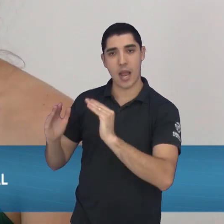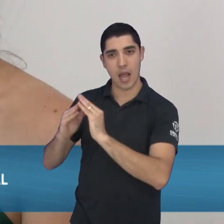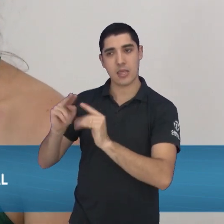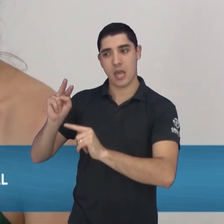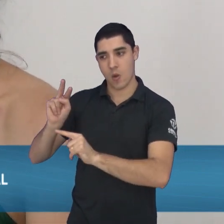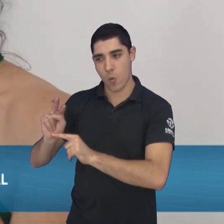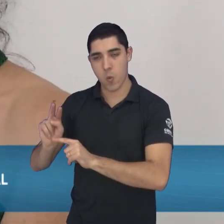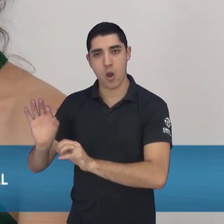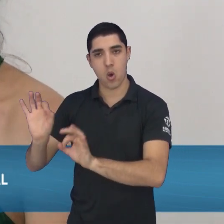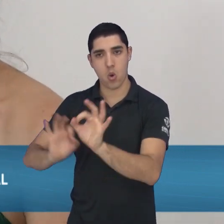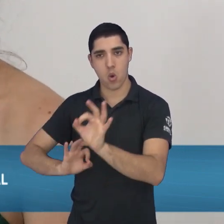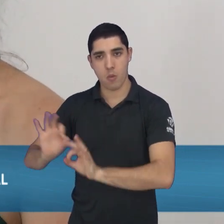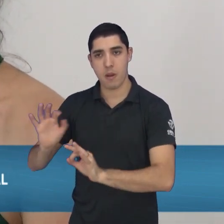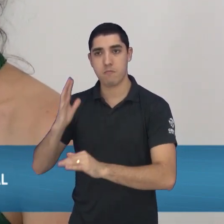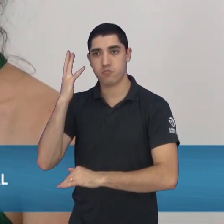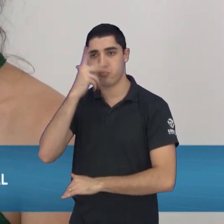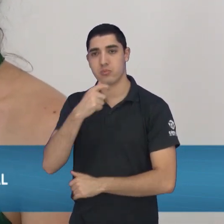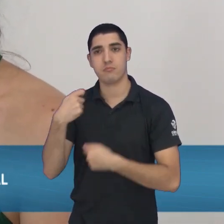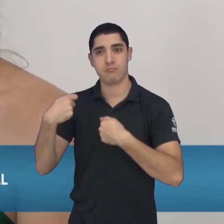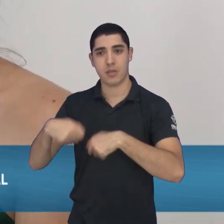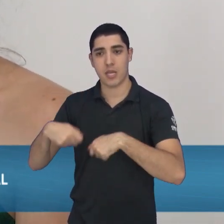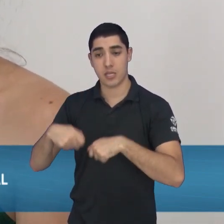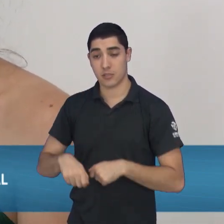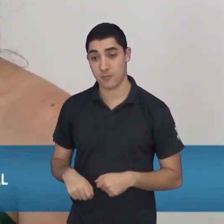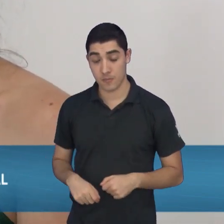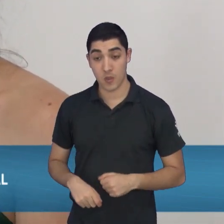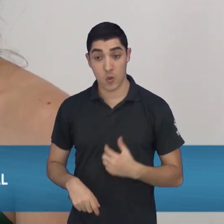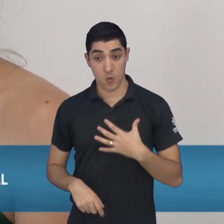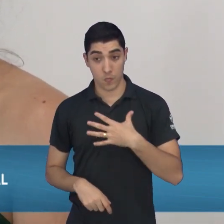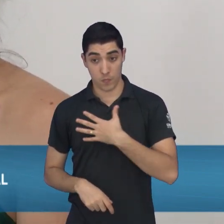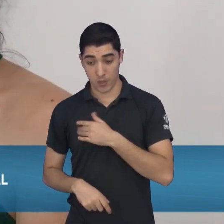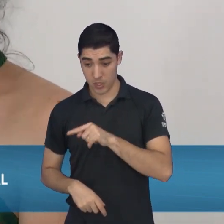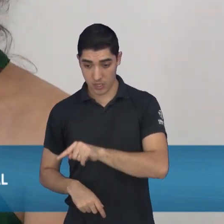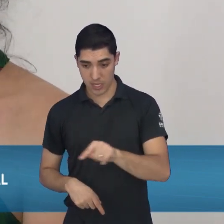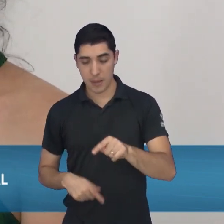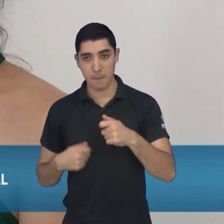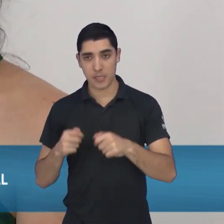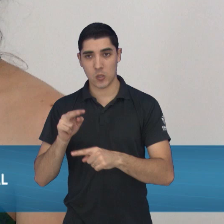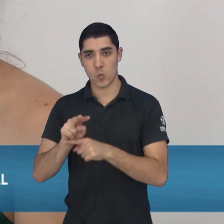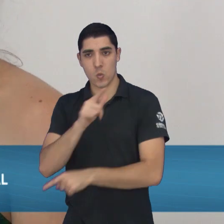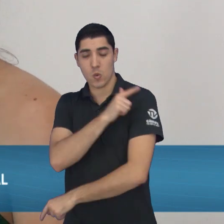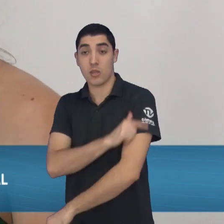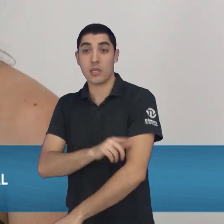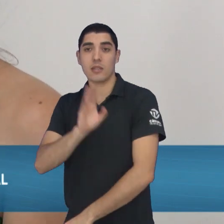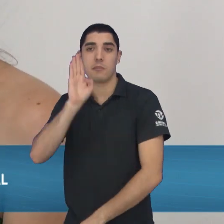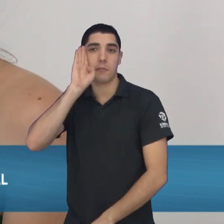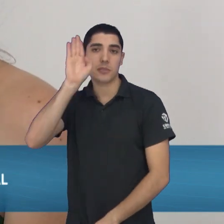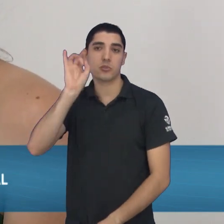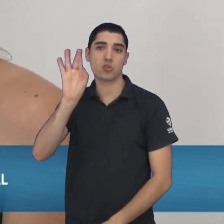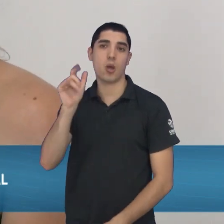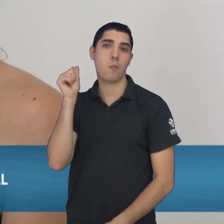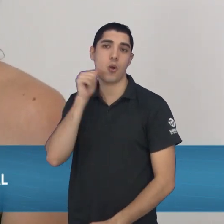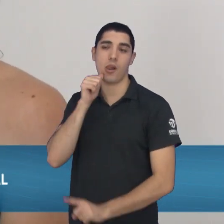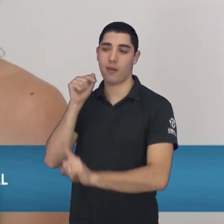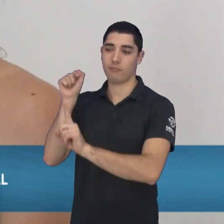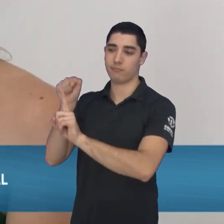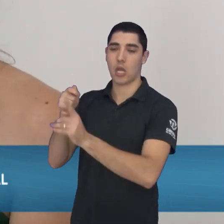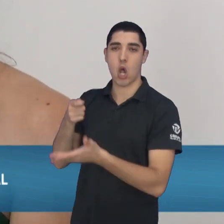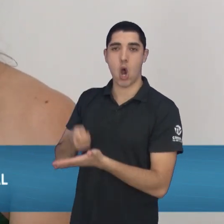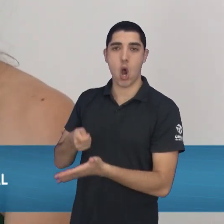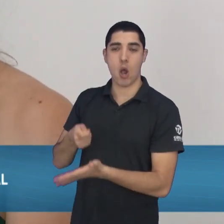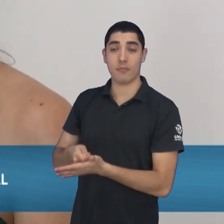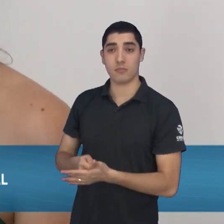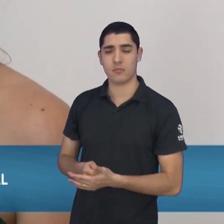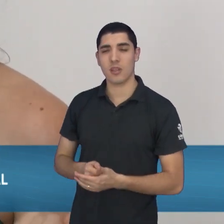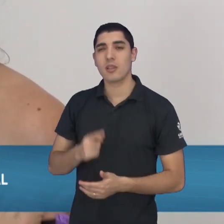arrumada e bonita, cobra-se que os filhos estejam bem criados e cobra-se da mulher. né? Então, assim, a gente vê que muitos pais, muitas vezes, não